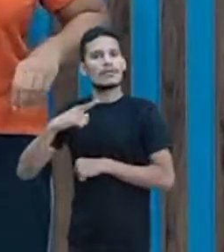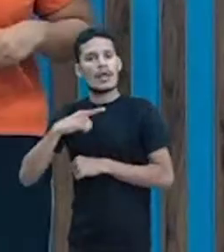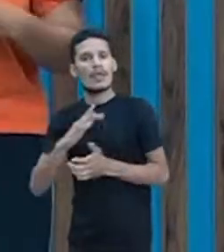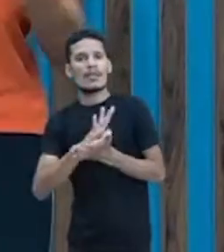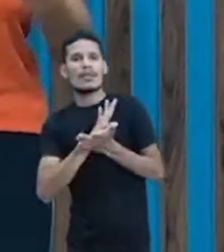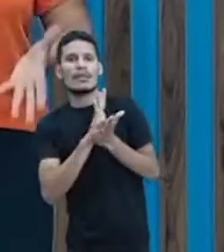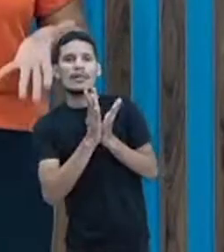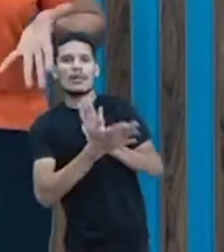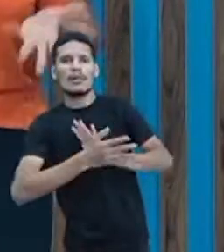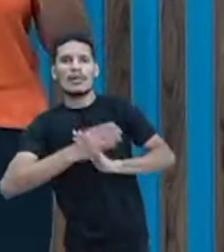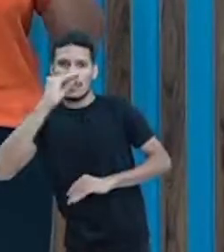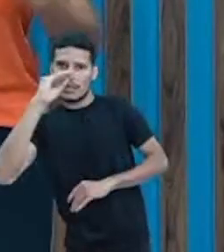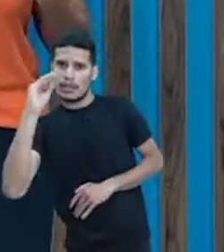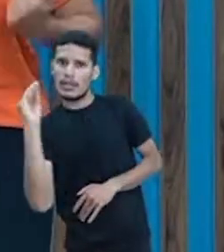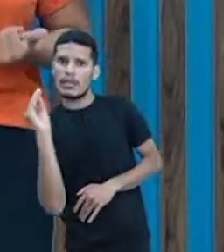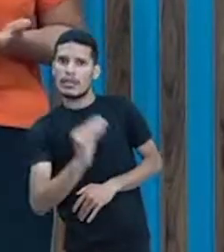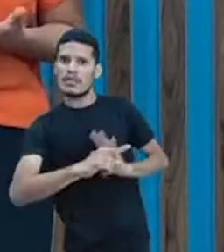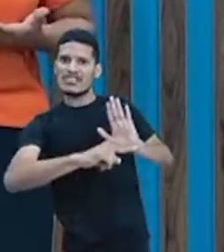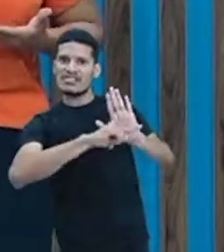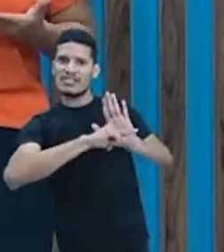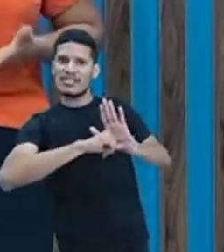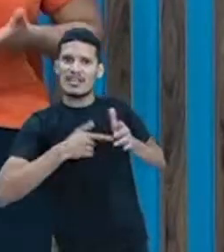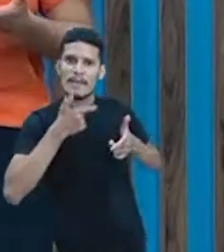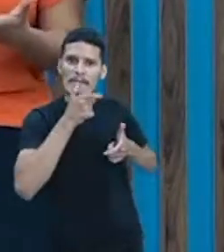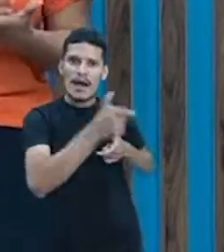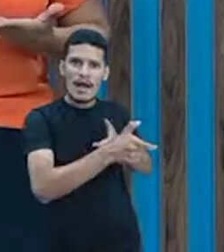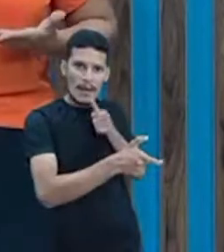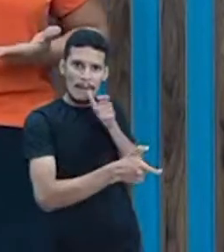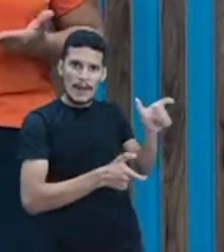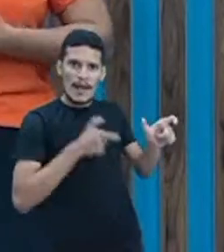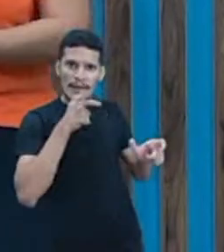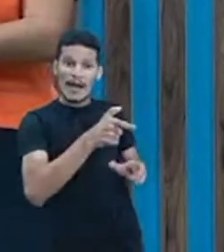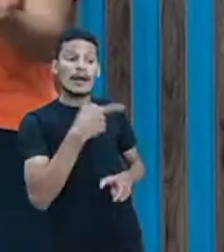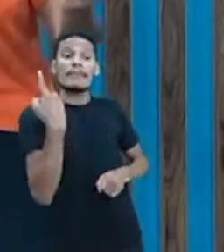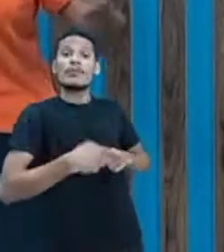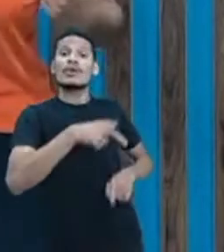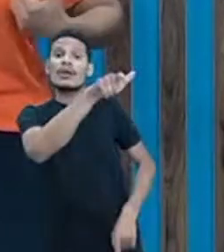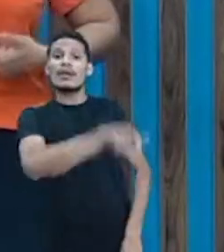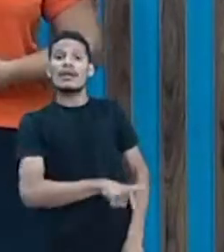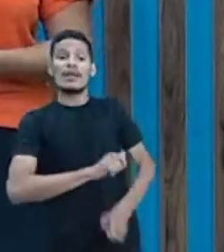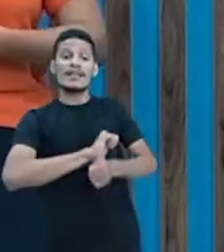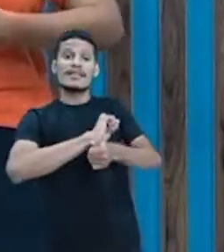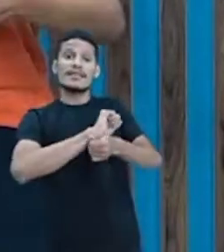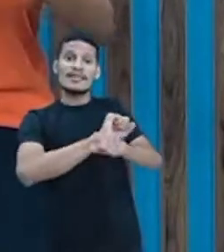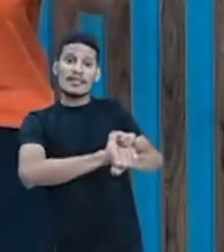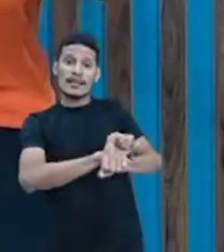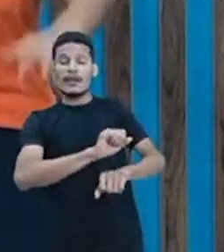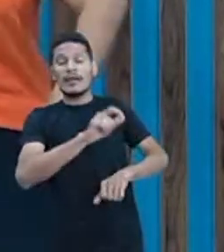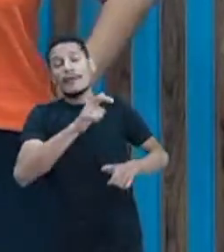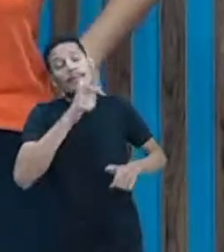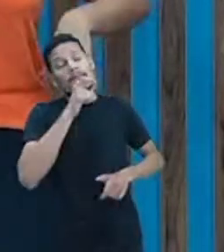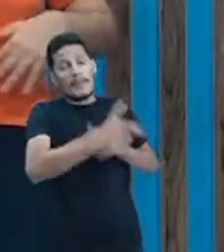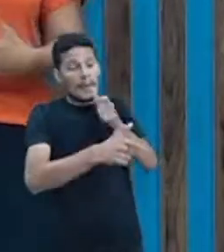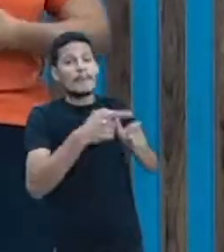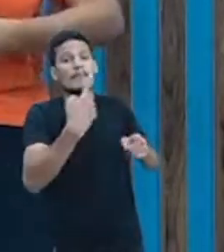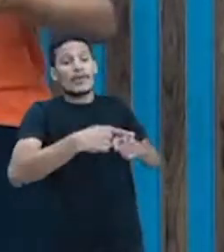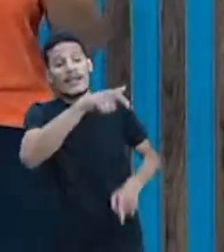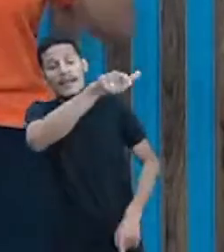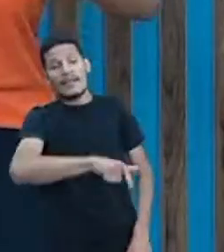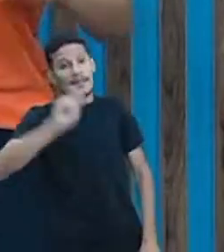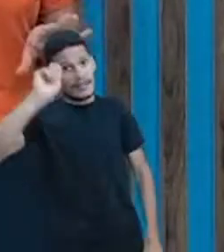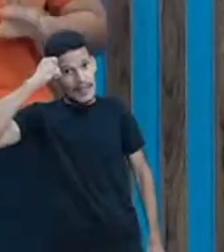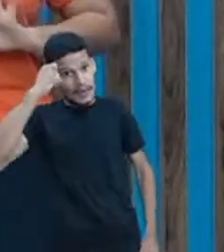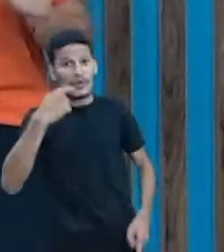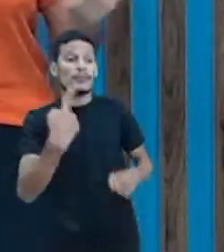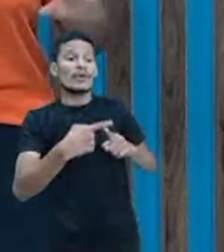exclusão, herdam esses discursos negativos sobre si. Por quê? Porque são negros. Porque são corpos que não conseguiram se mesclar com os corpos descendentes dos